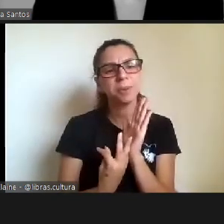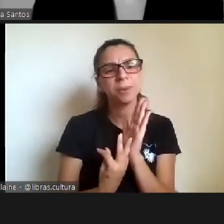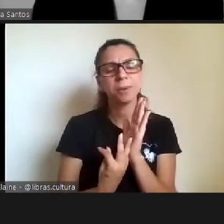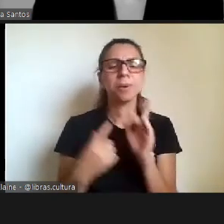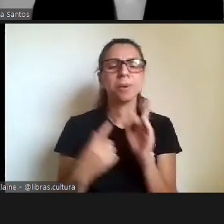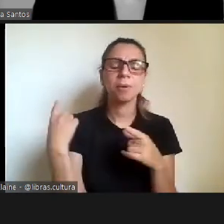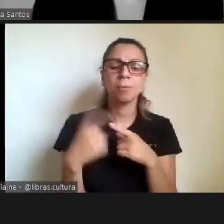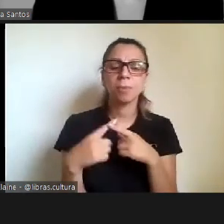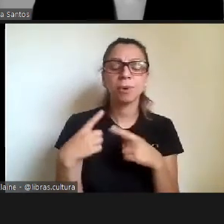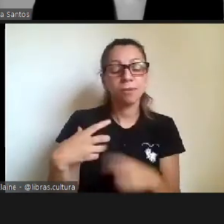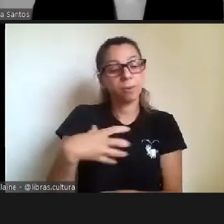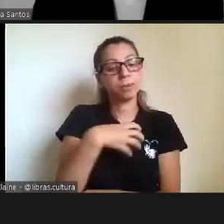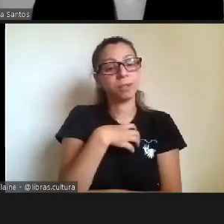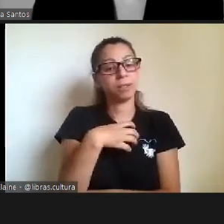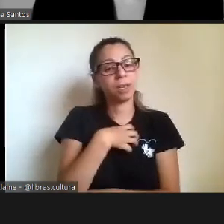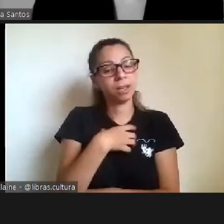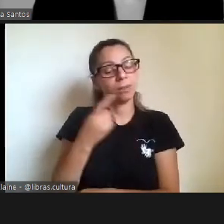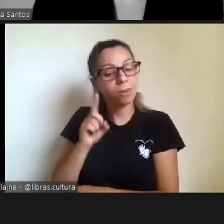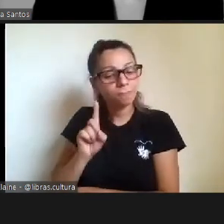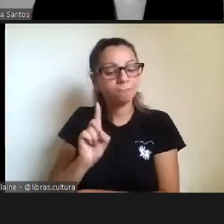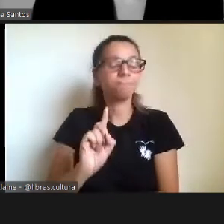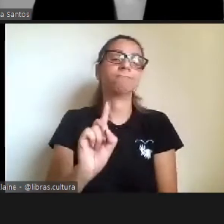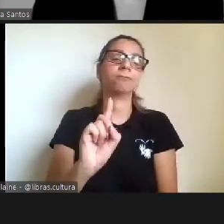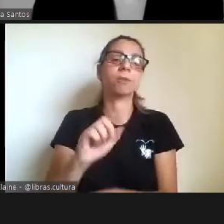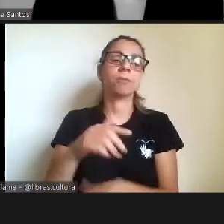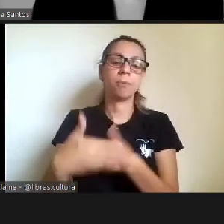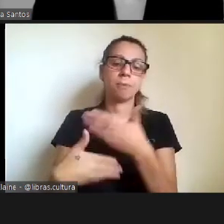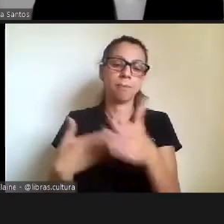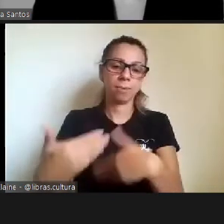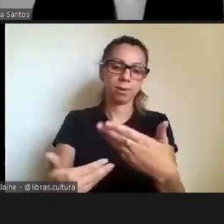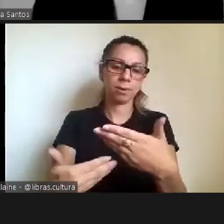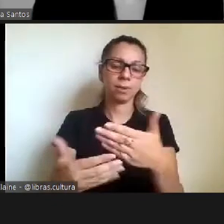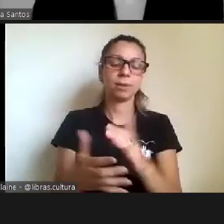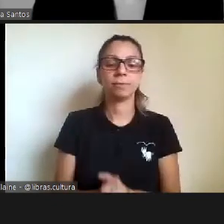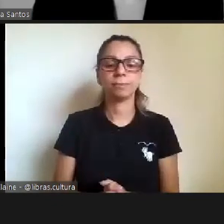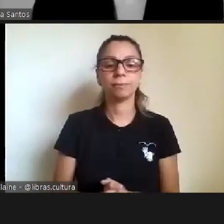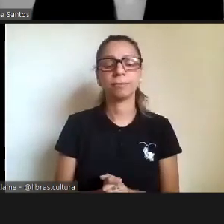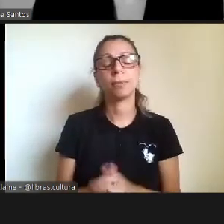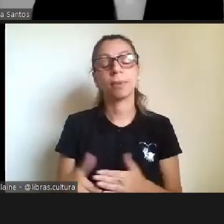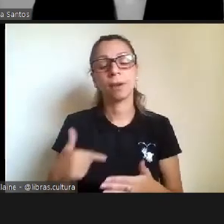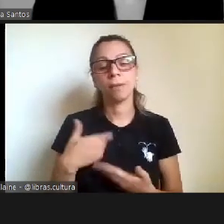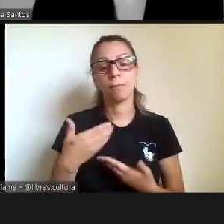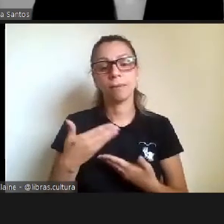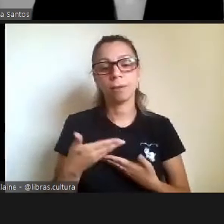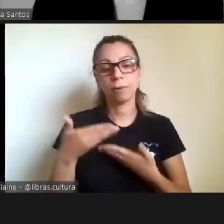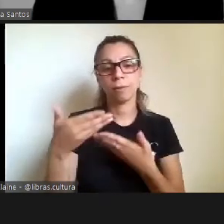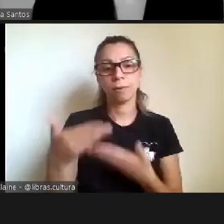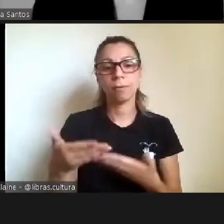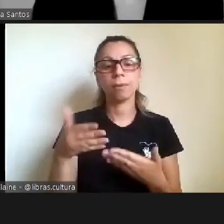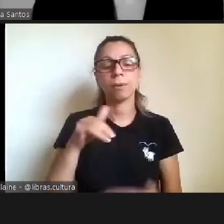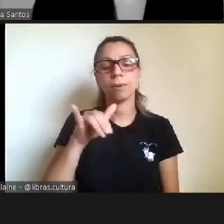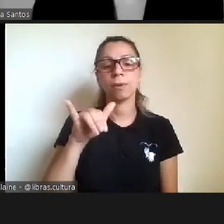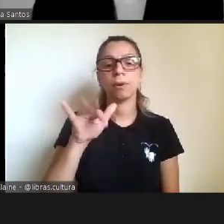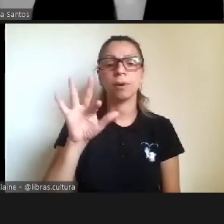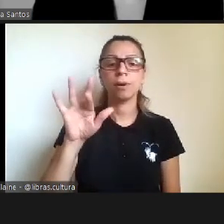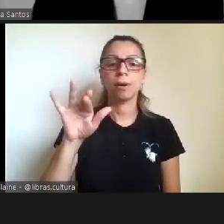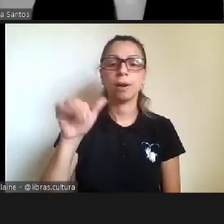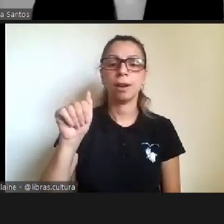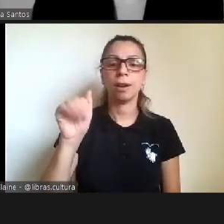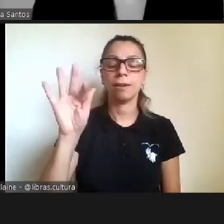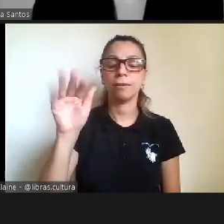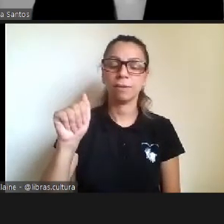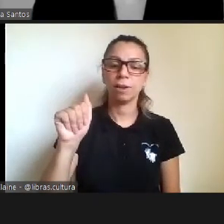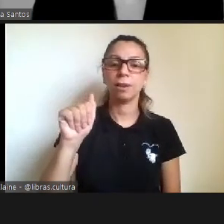como eu fui para o processo, né? Quando fui convidado, pelo Gervan, pelo Rafa, fiquei bem feliz